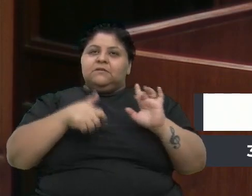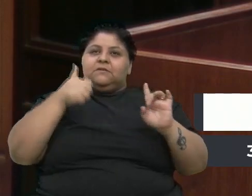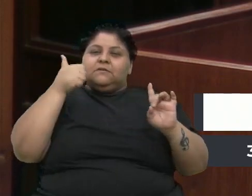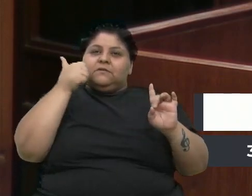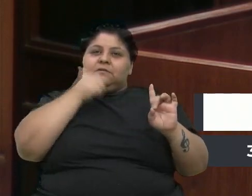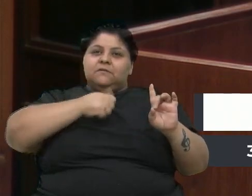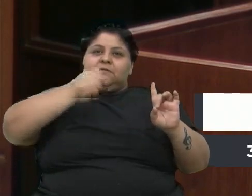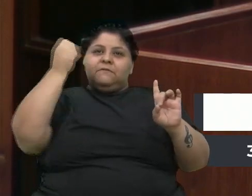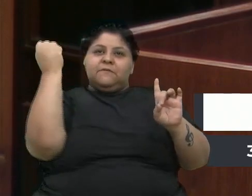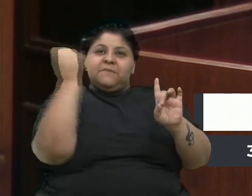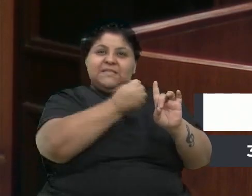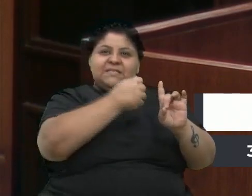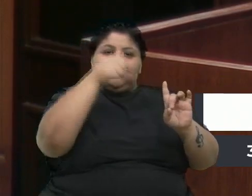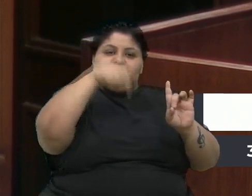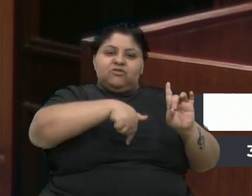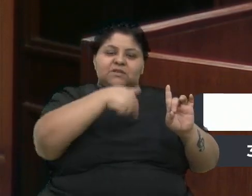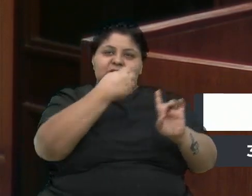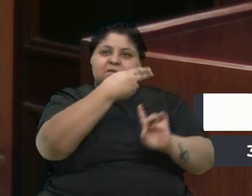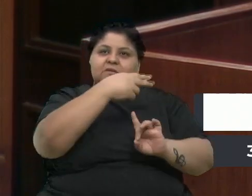2022 no país.